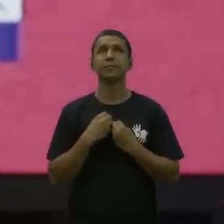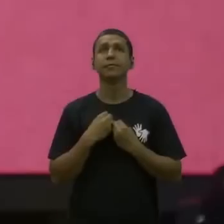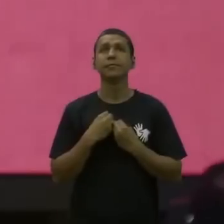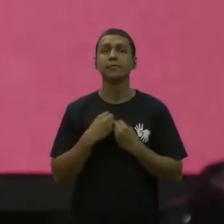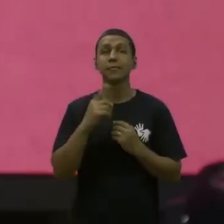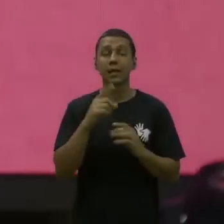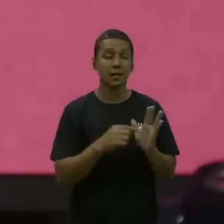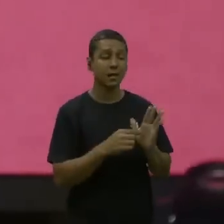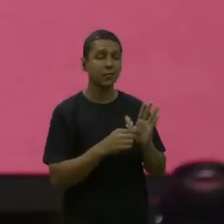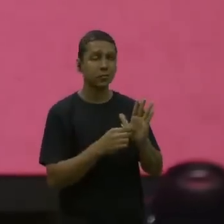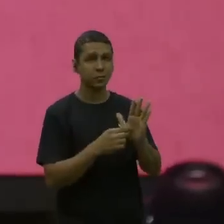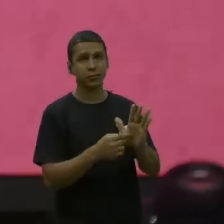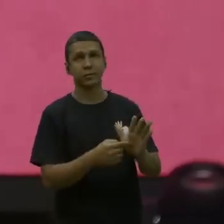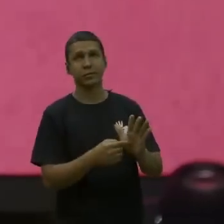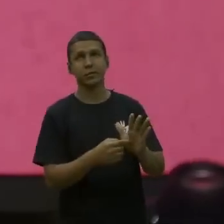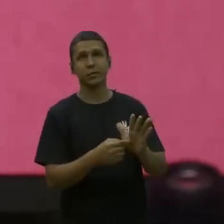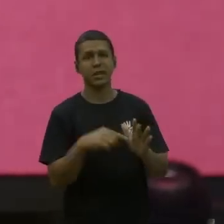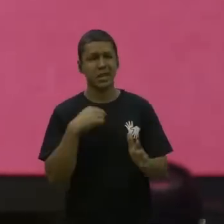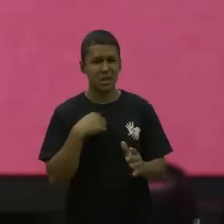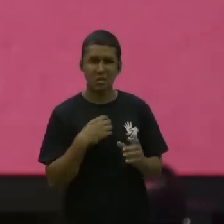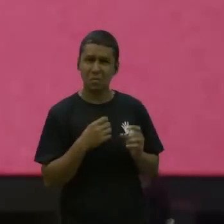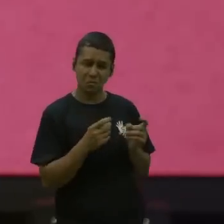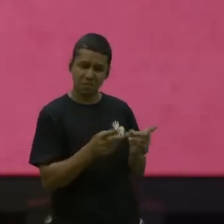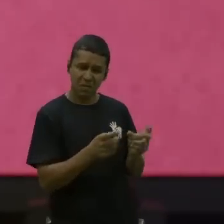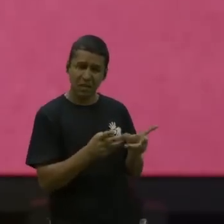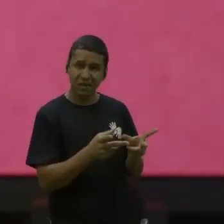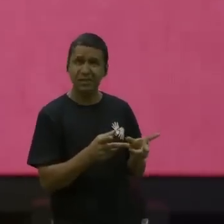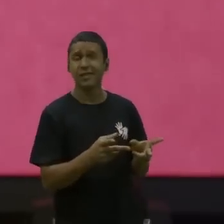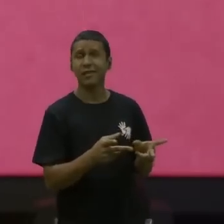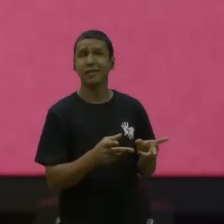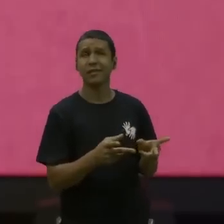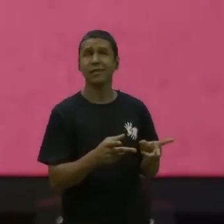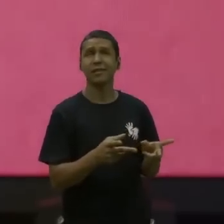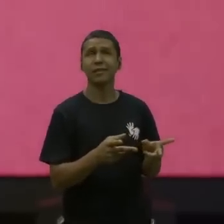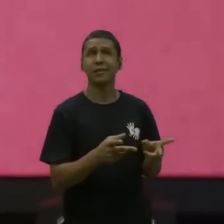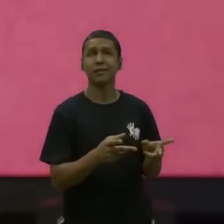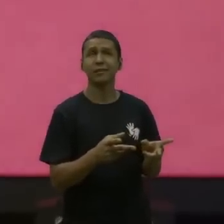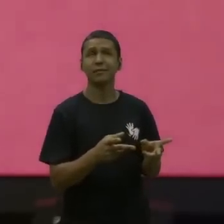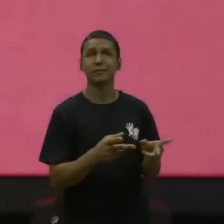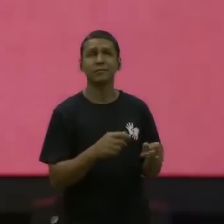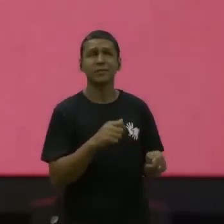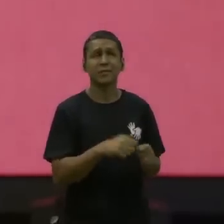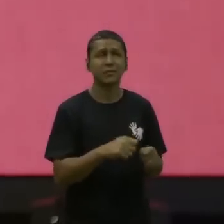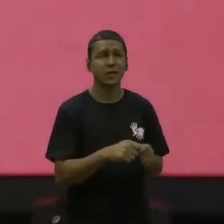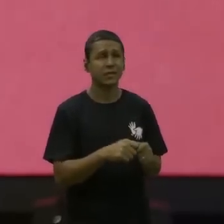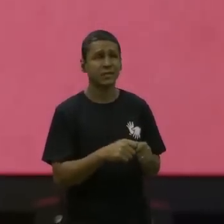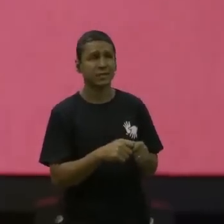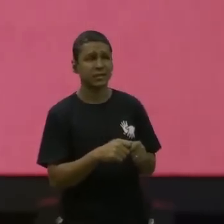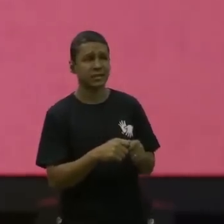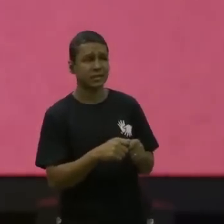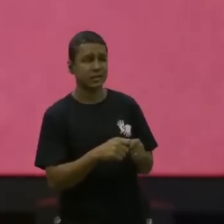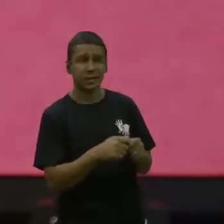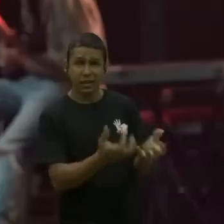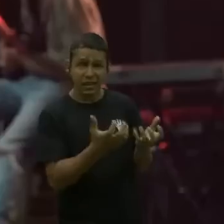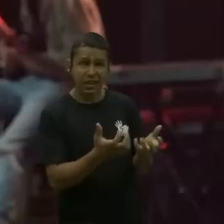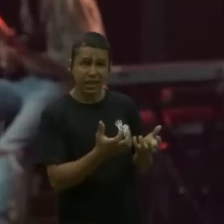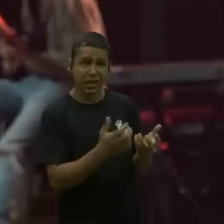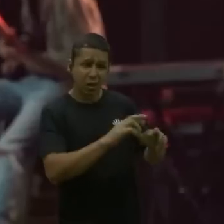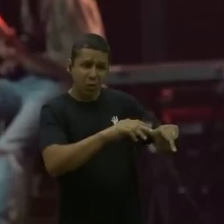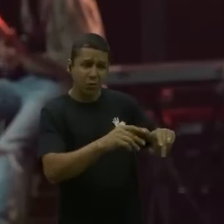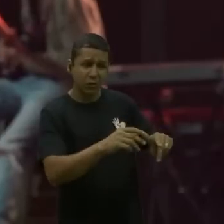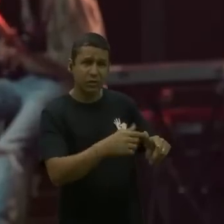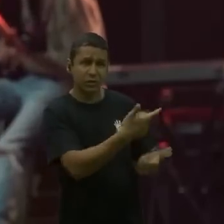Ela está mostrando para mim: eu não preciso me vender e não preciso fazer questão de nada que é de ninguém.